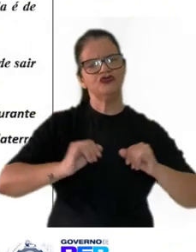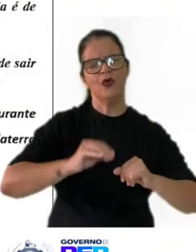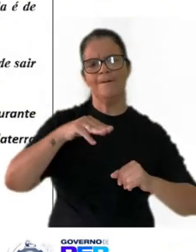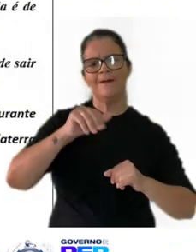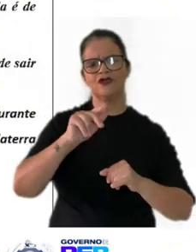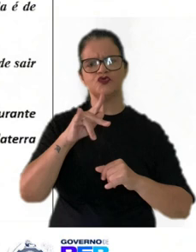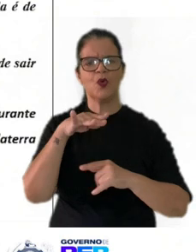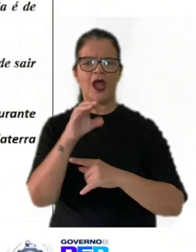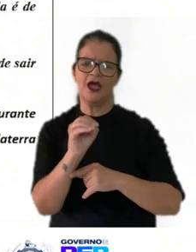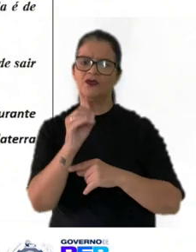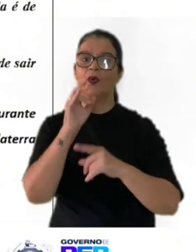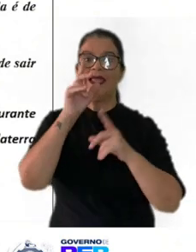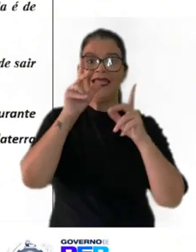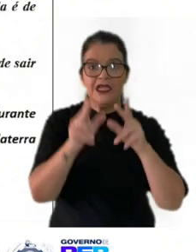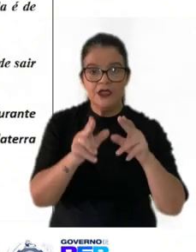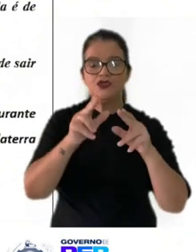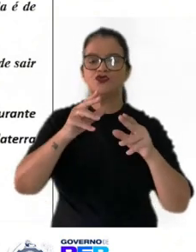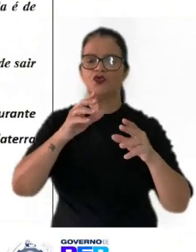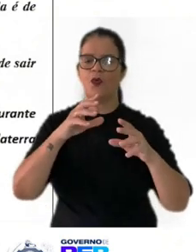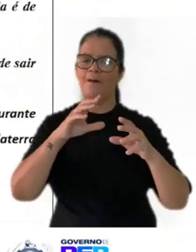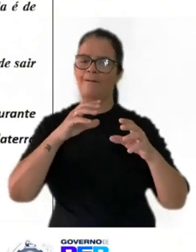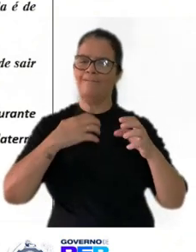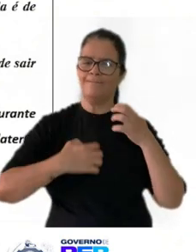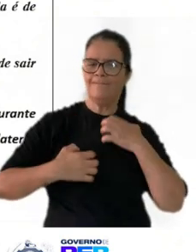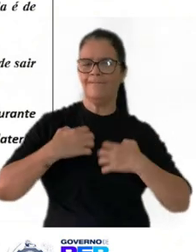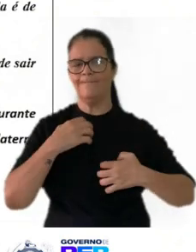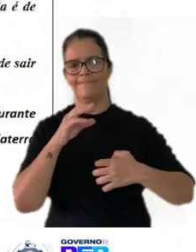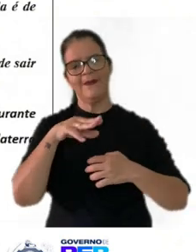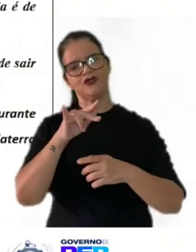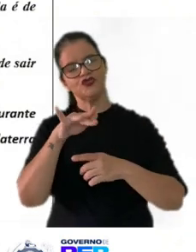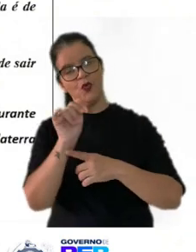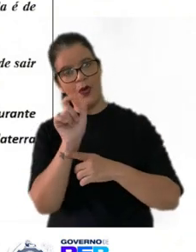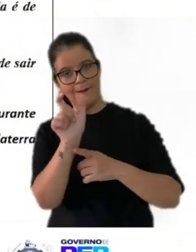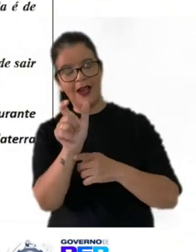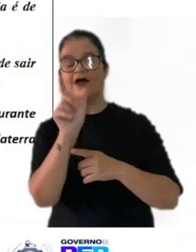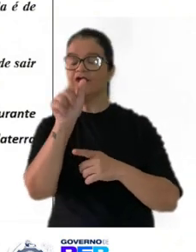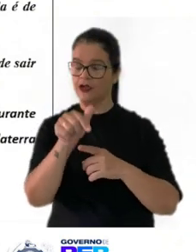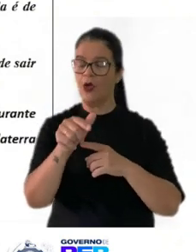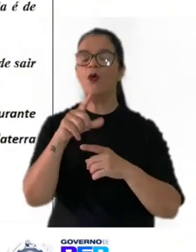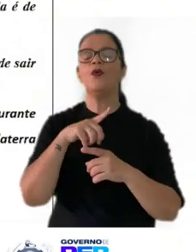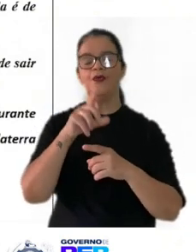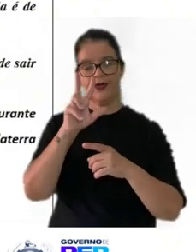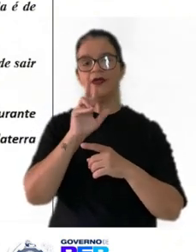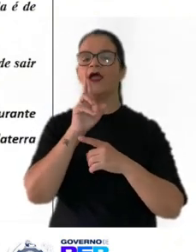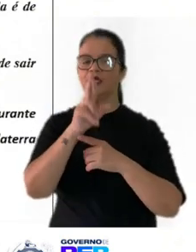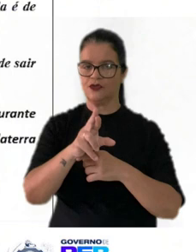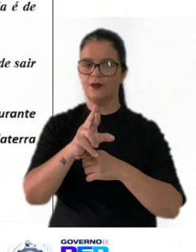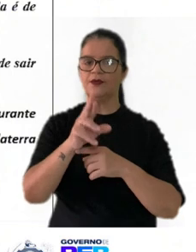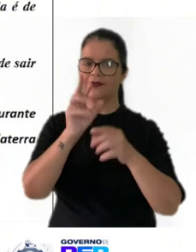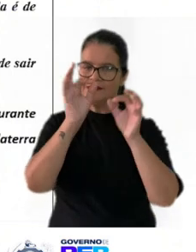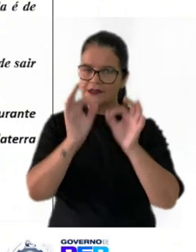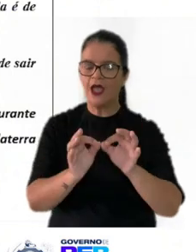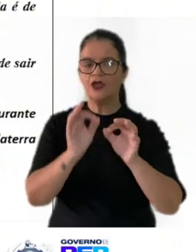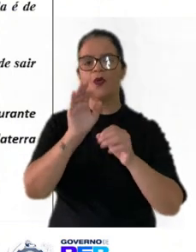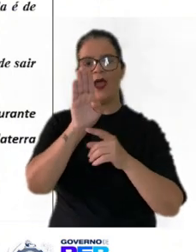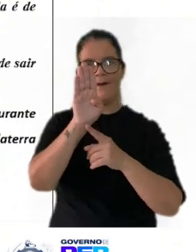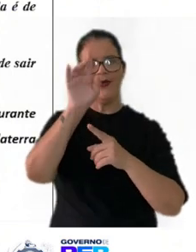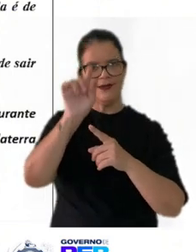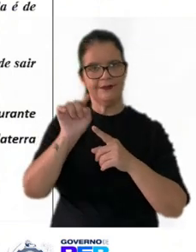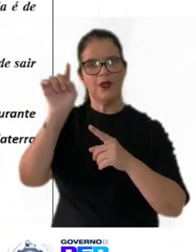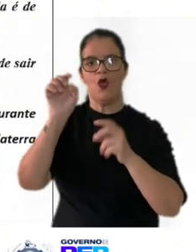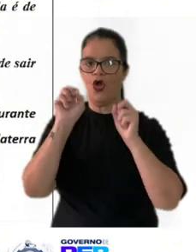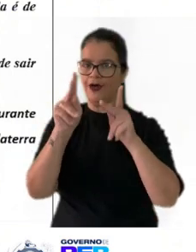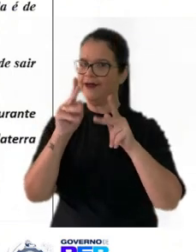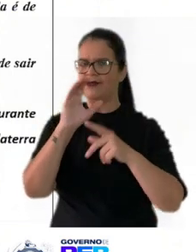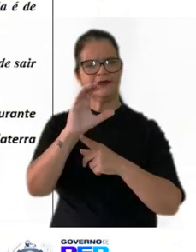machuca então a alternativa que vai responder essa questão vai ser a letra B ok letra C não